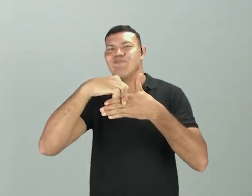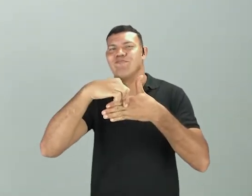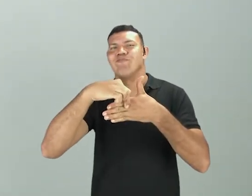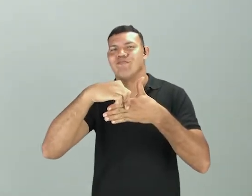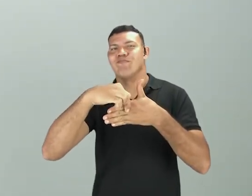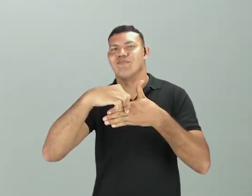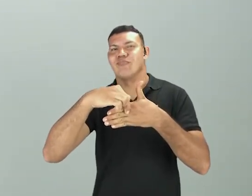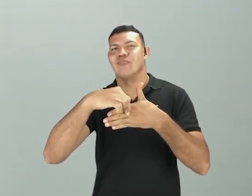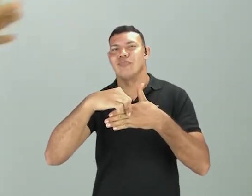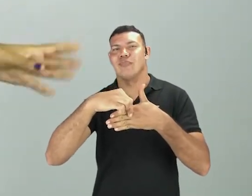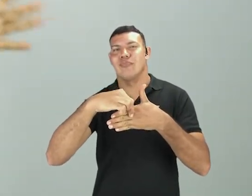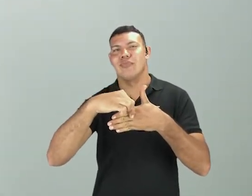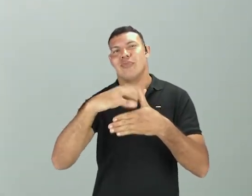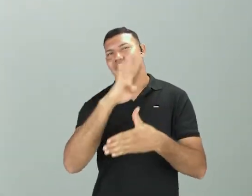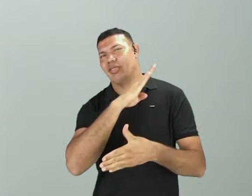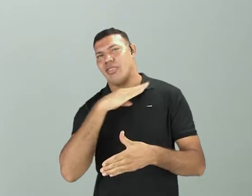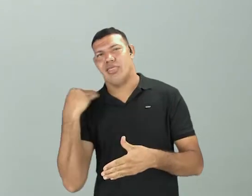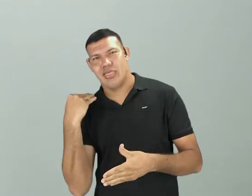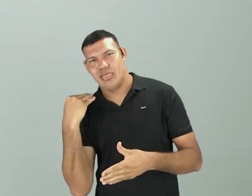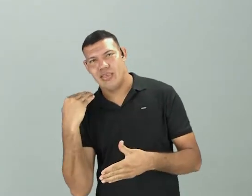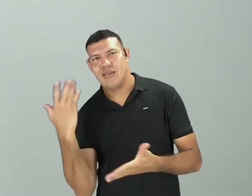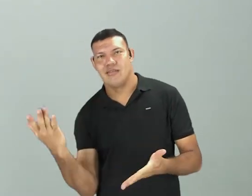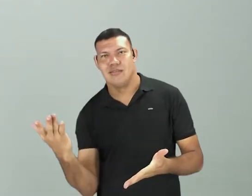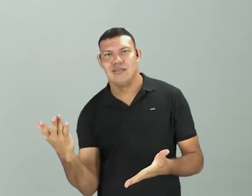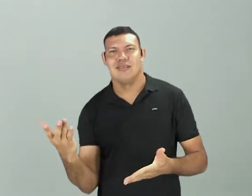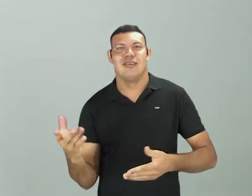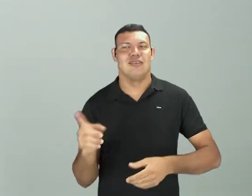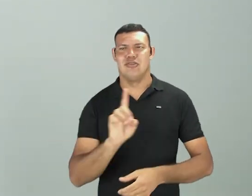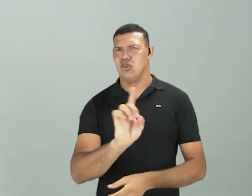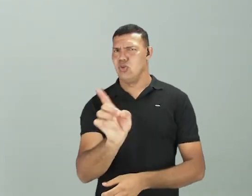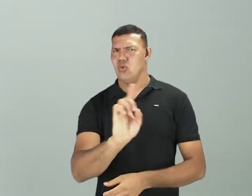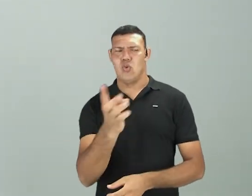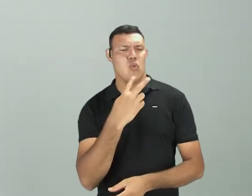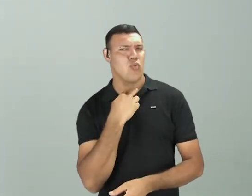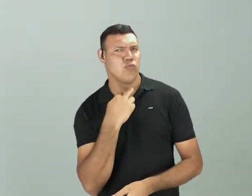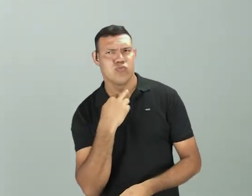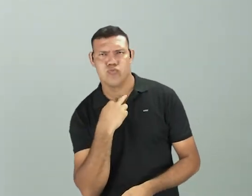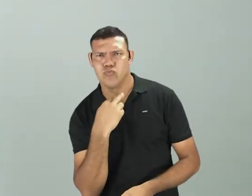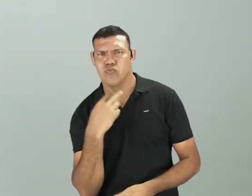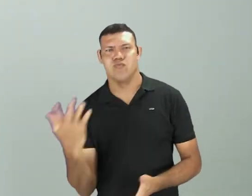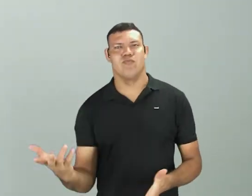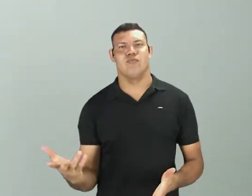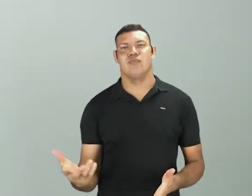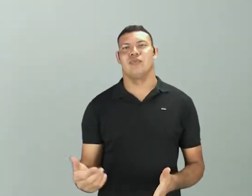ele seria degolado. As pessoas, não, esse aqui ele não vai assumir aí o